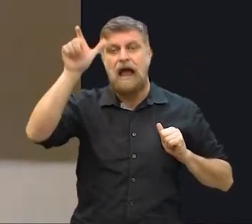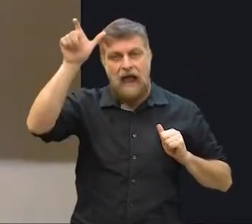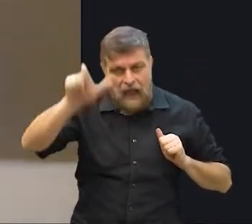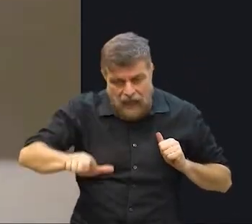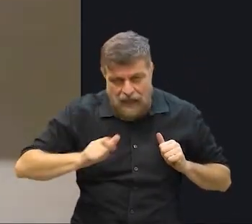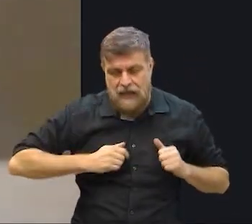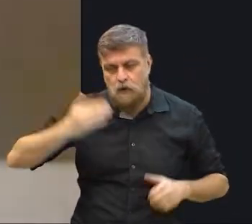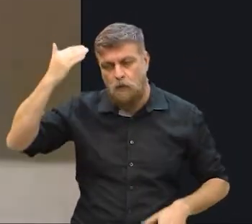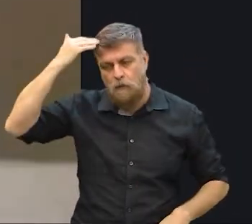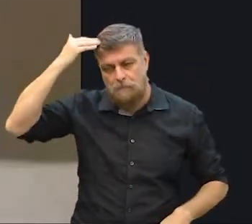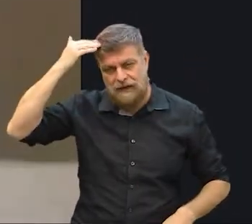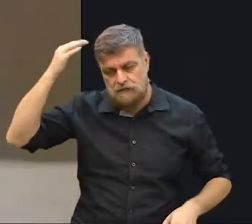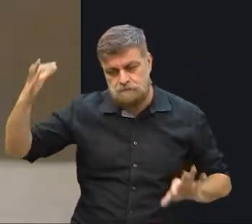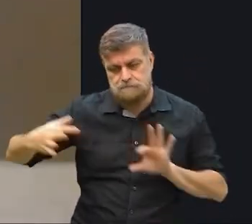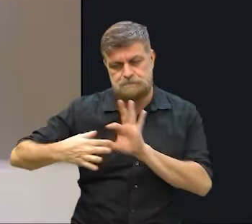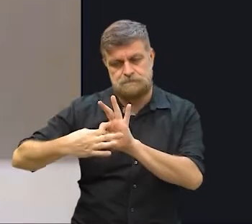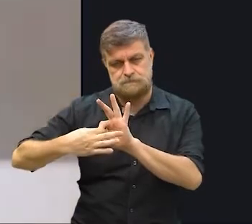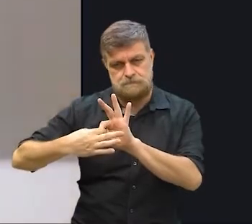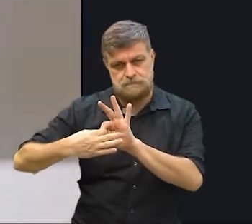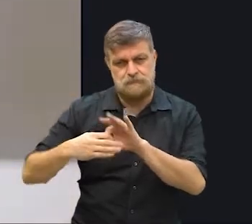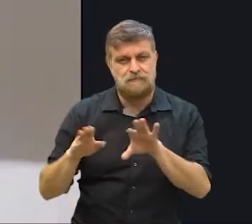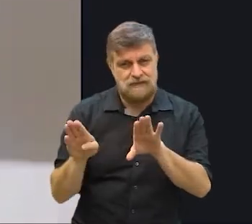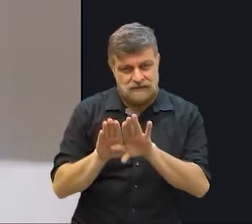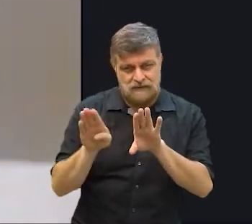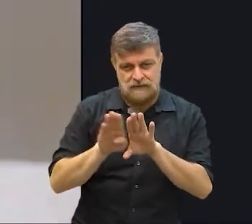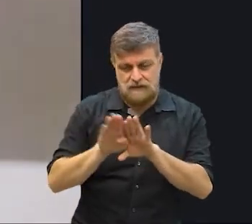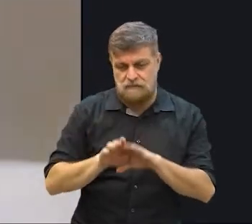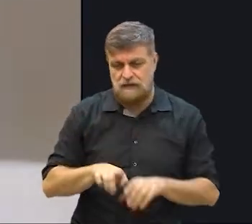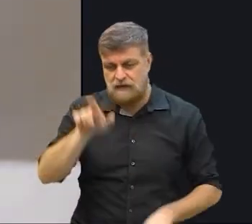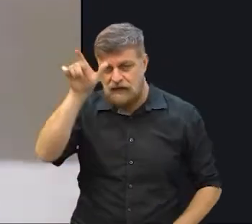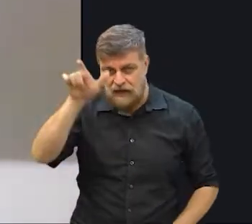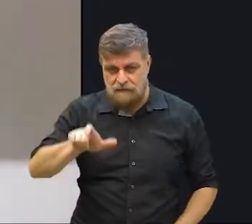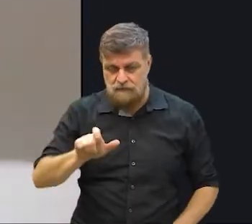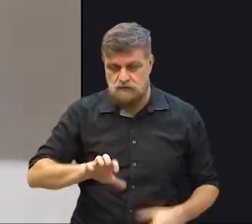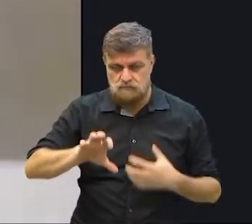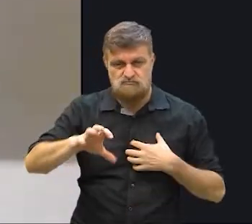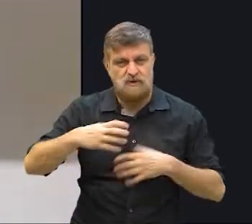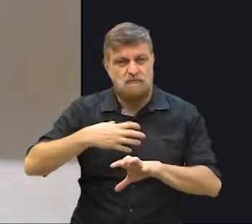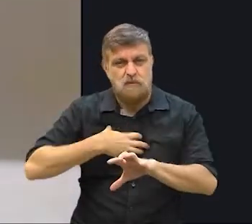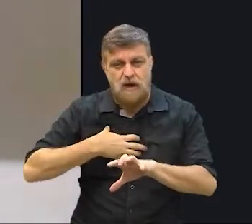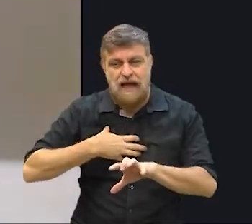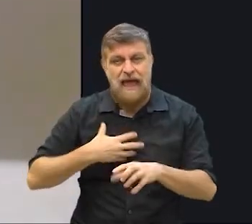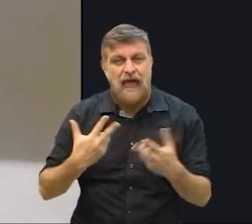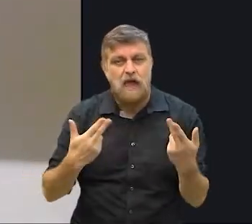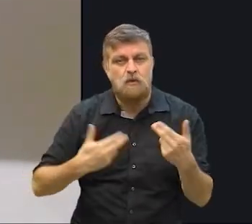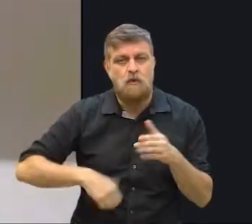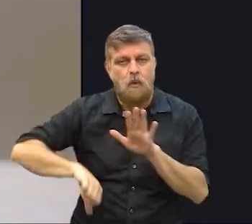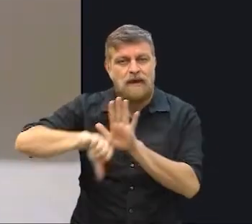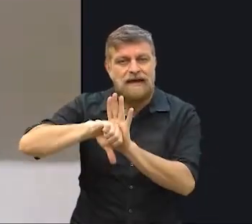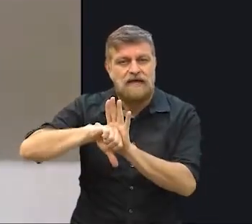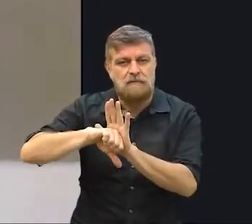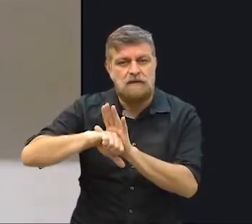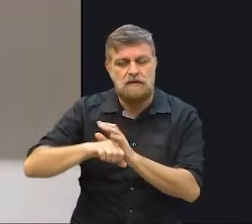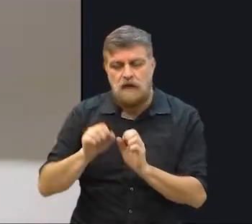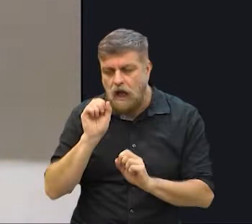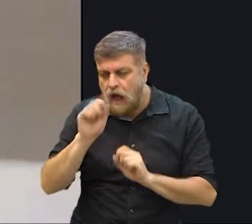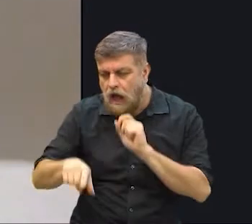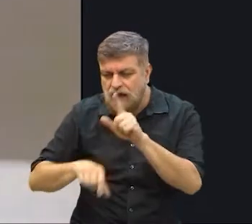calado se torna cúmplice. A cumplicidade também te coloca no lugar de agressor.